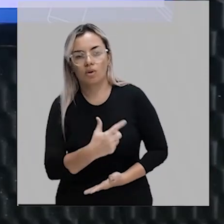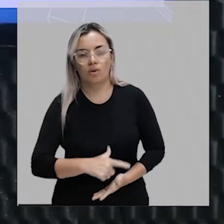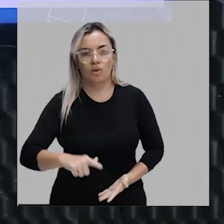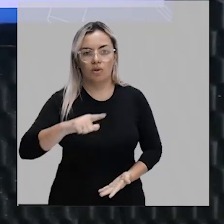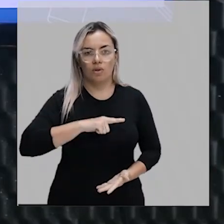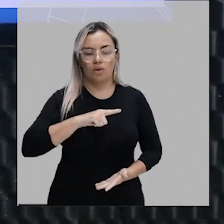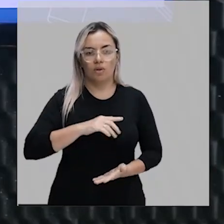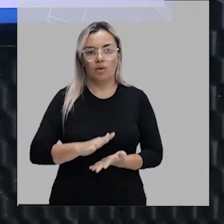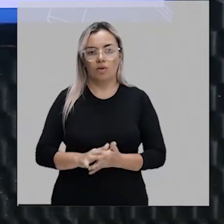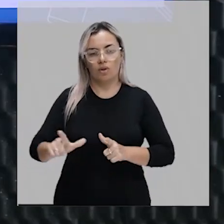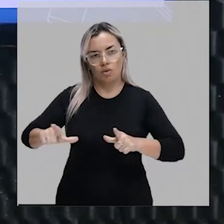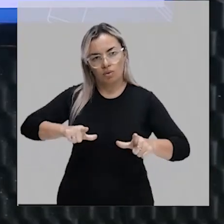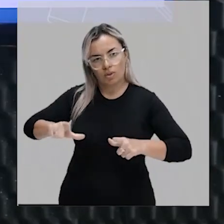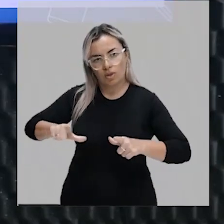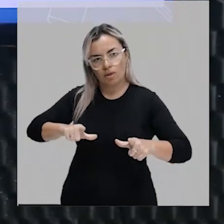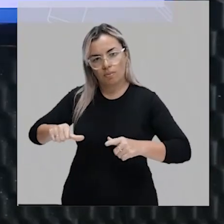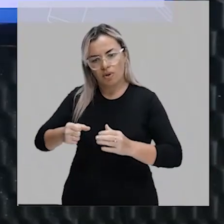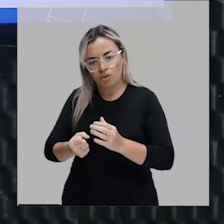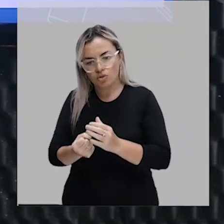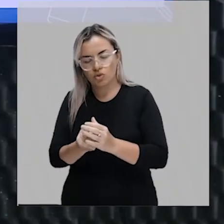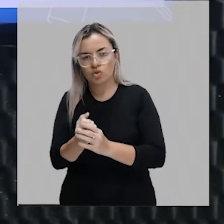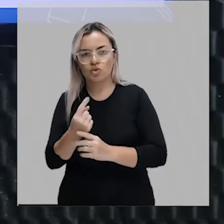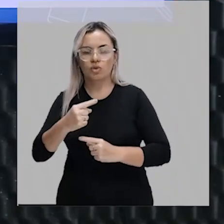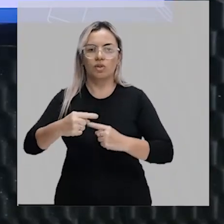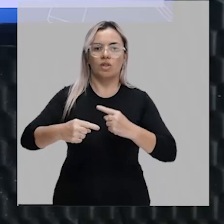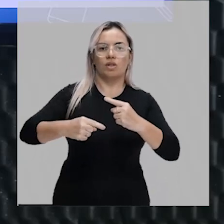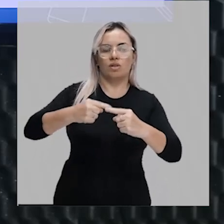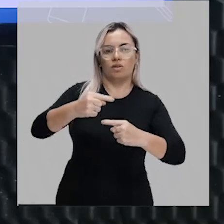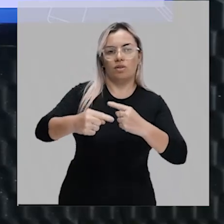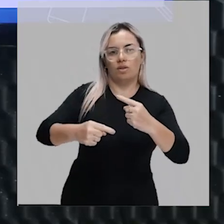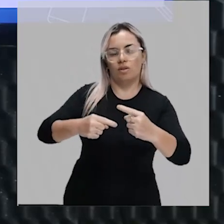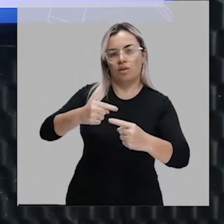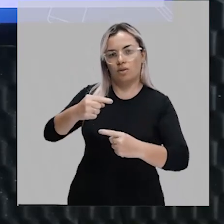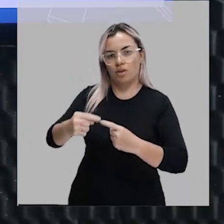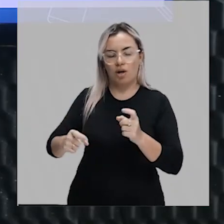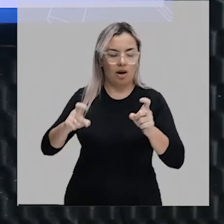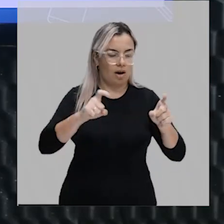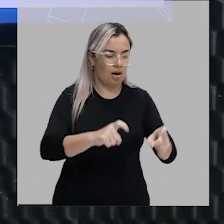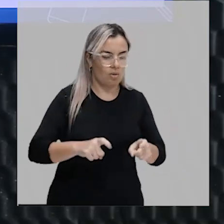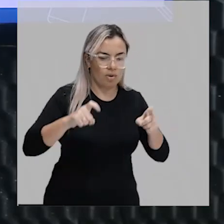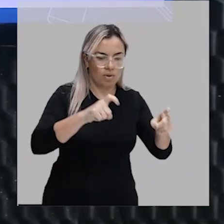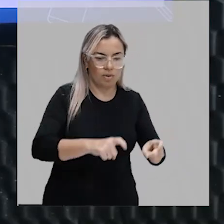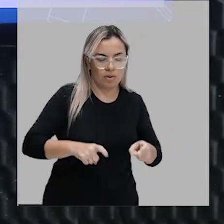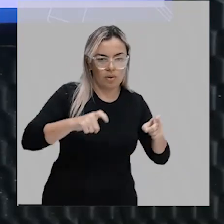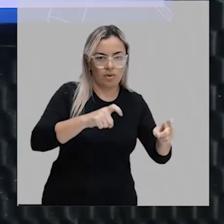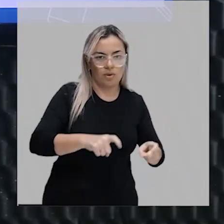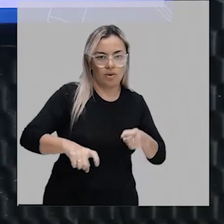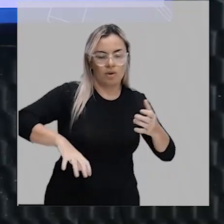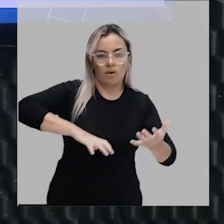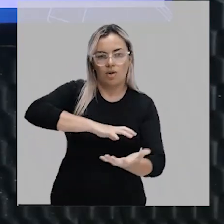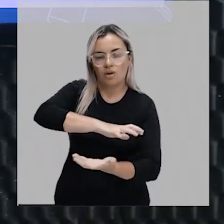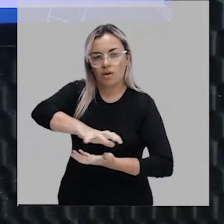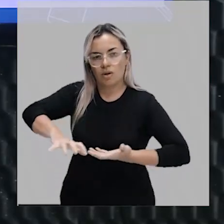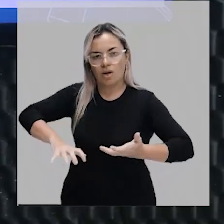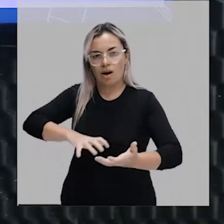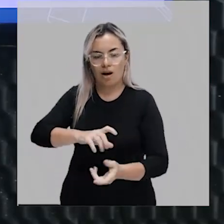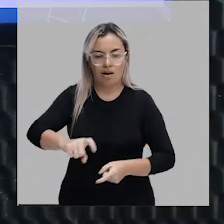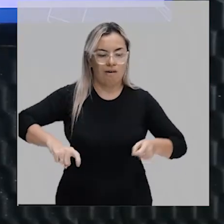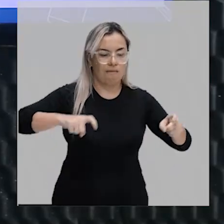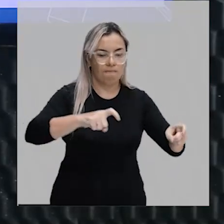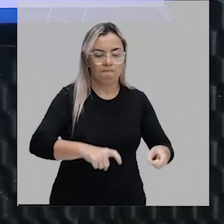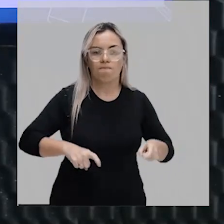uma atividade produtiva, uma atividade agrícola, uma revolução